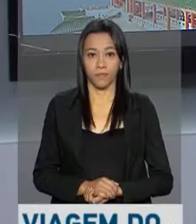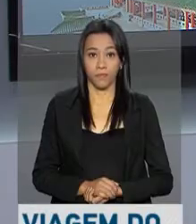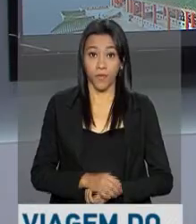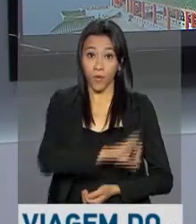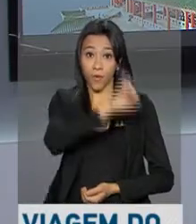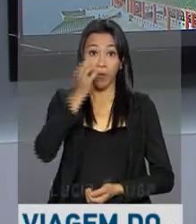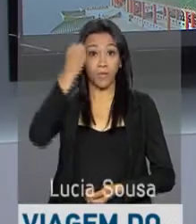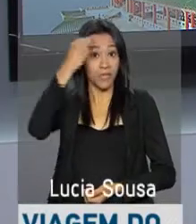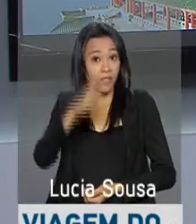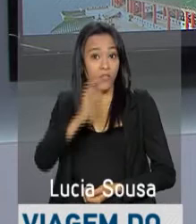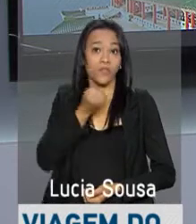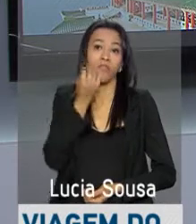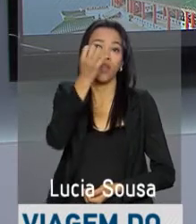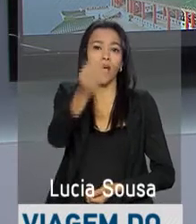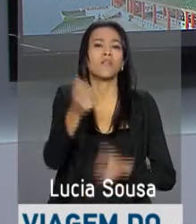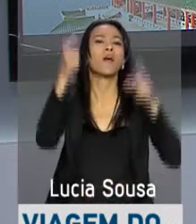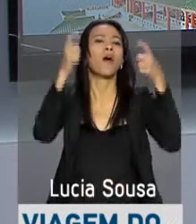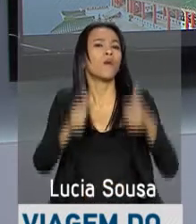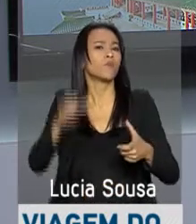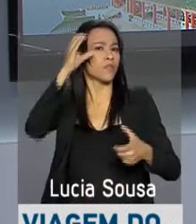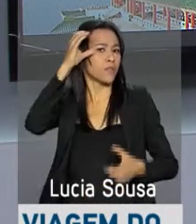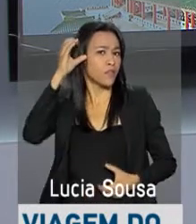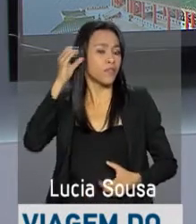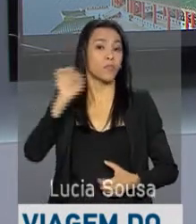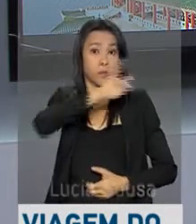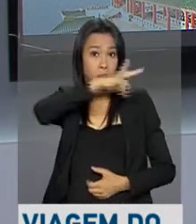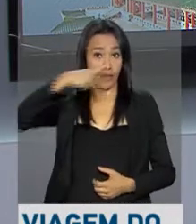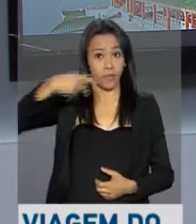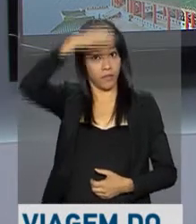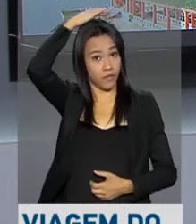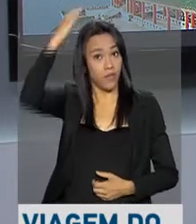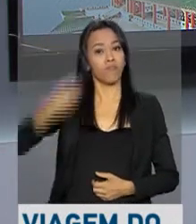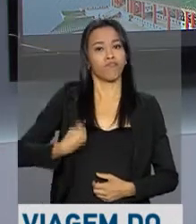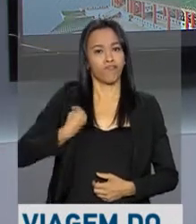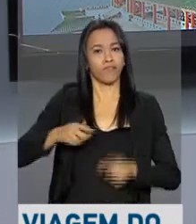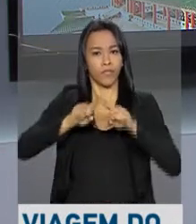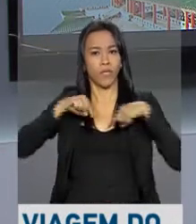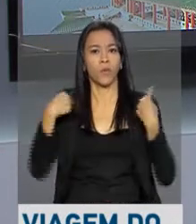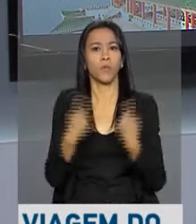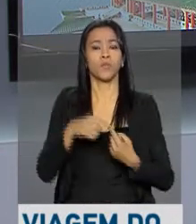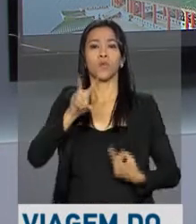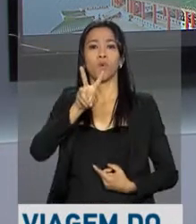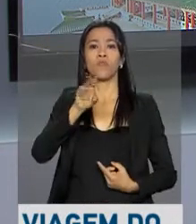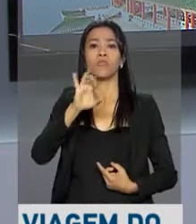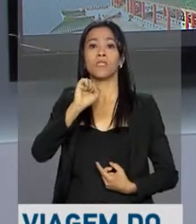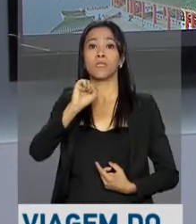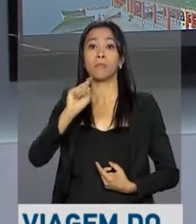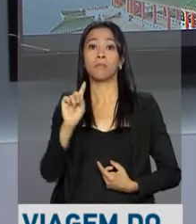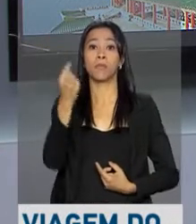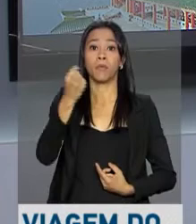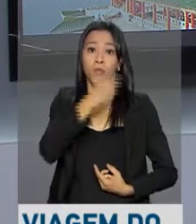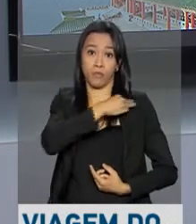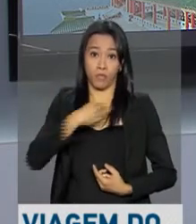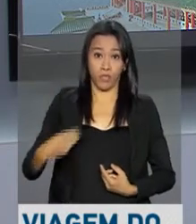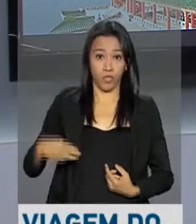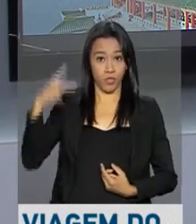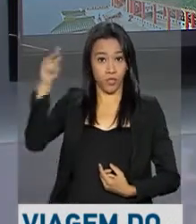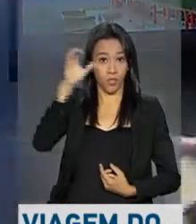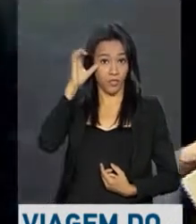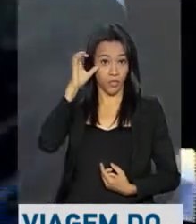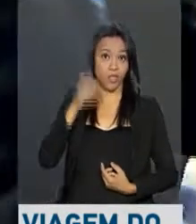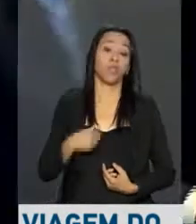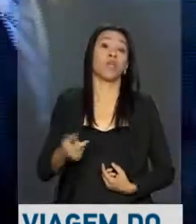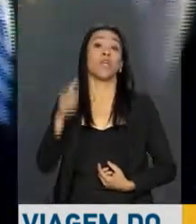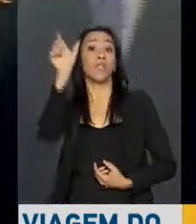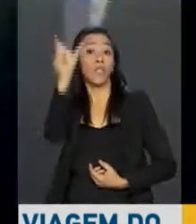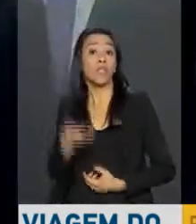Olá, no terceiro dia da viagem à China, o presidente Michel Temer se reuniu com o vice-primeiro-ministro chinês. No encontro, Wang